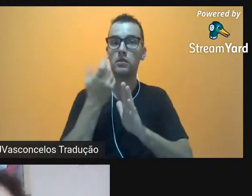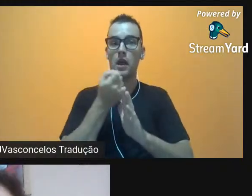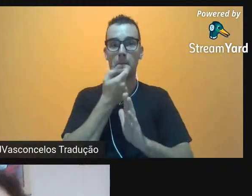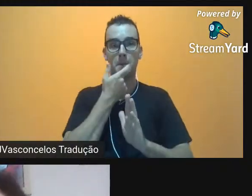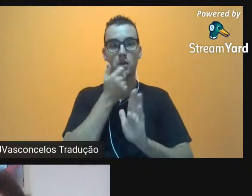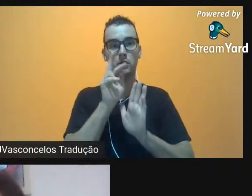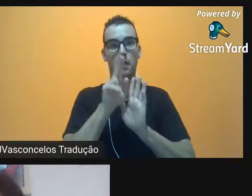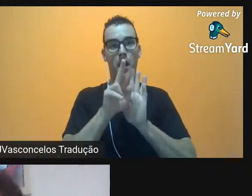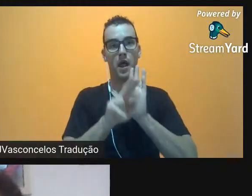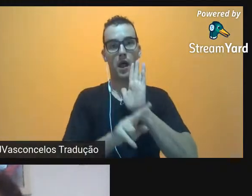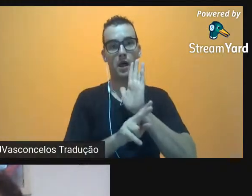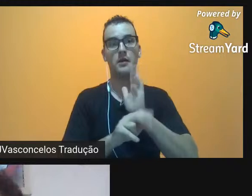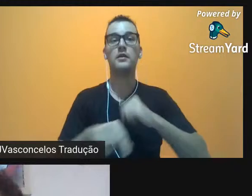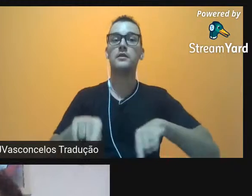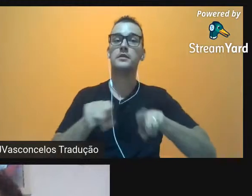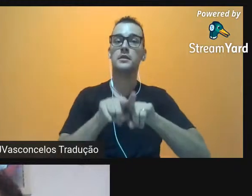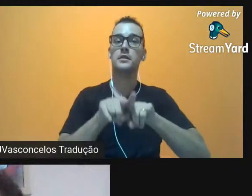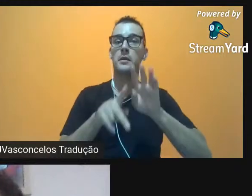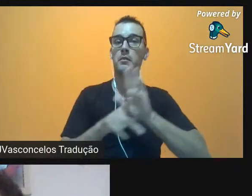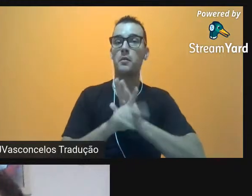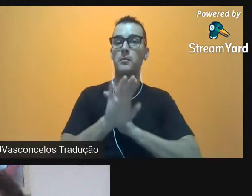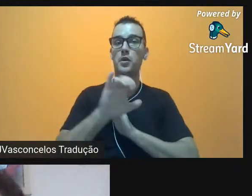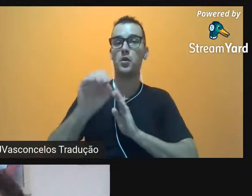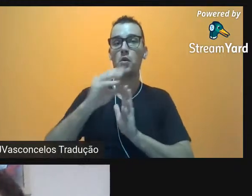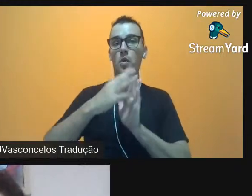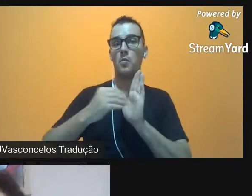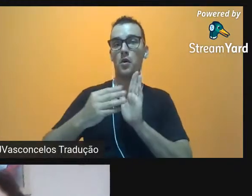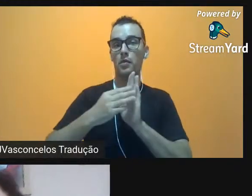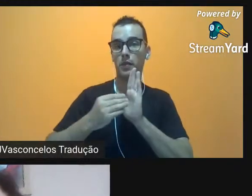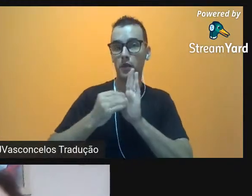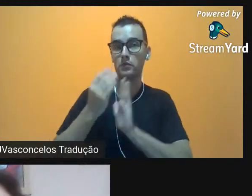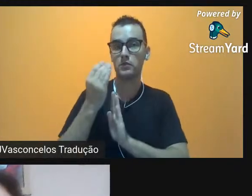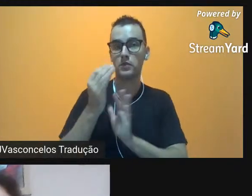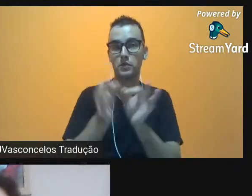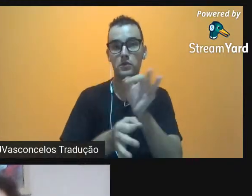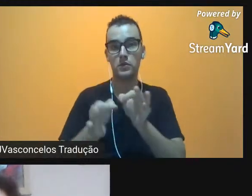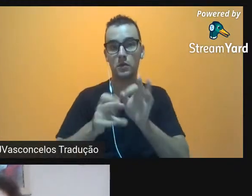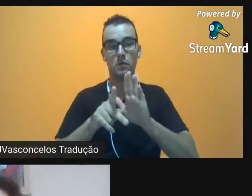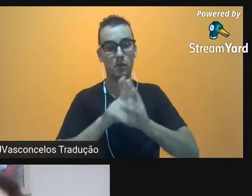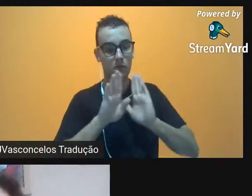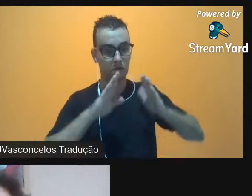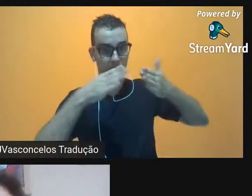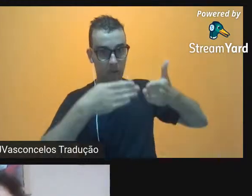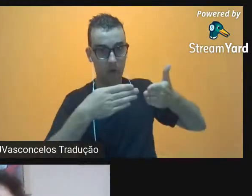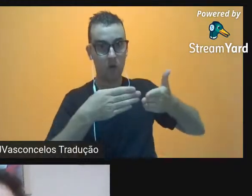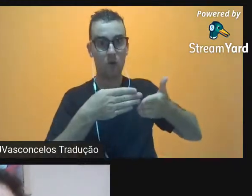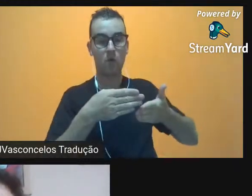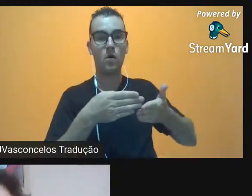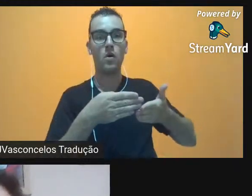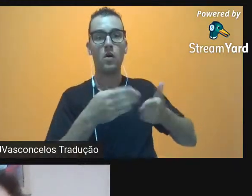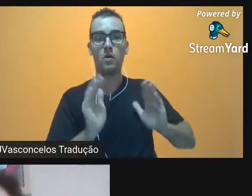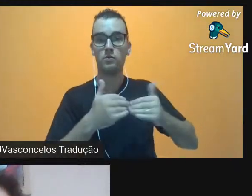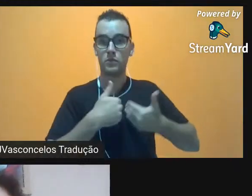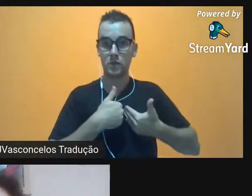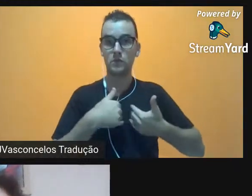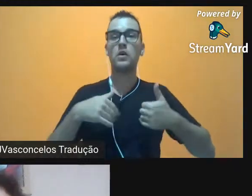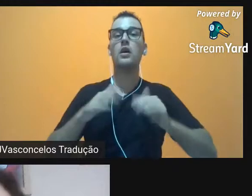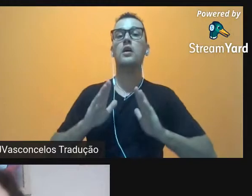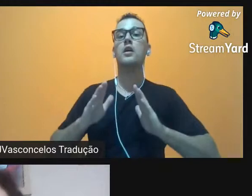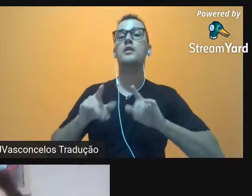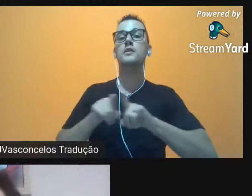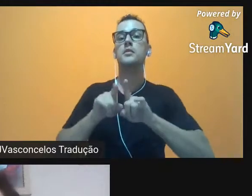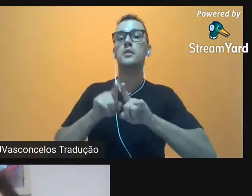medicamentos, bem como em biomodelos celulares para o estudo do autismo. Também atua na área de ensino e educação